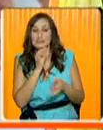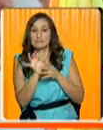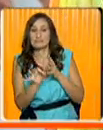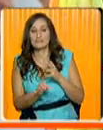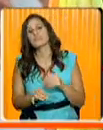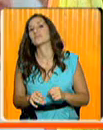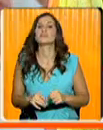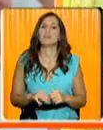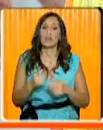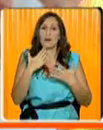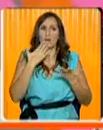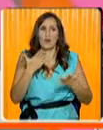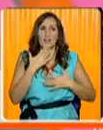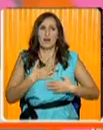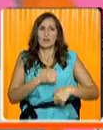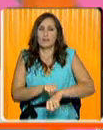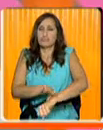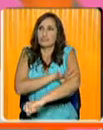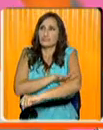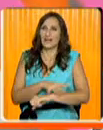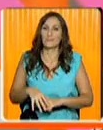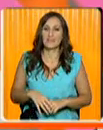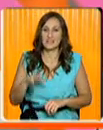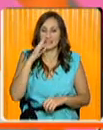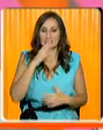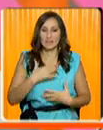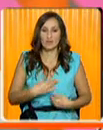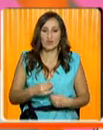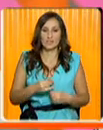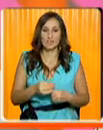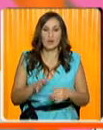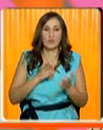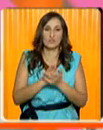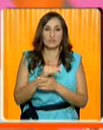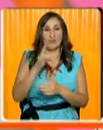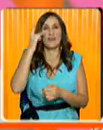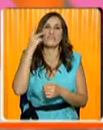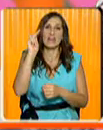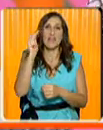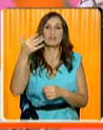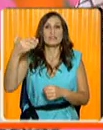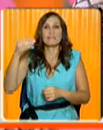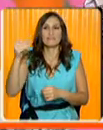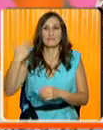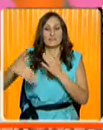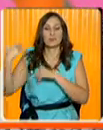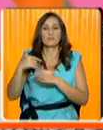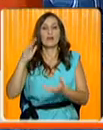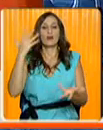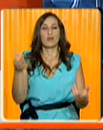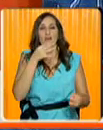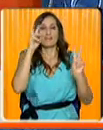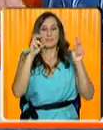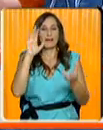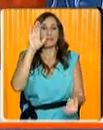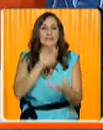não é? É melhor. Até me arrepiei. Quem gosta ficou preso nos anos 70. É verdade. Bem, então vamos aos casais felizes. Podemos